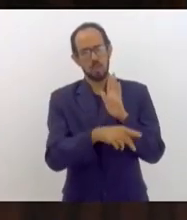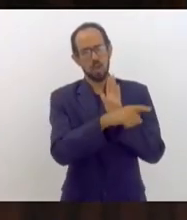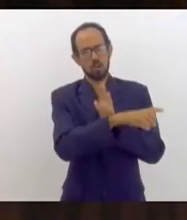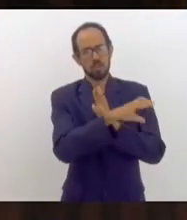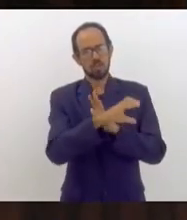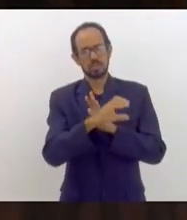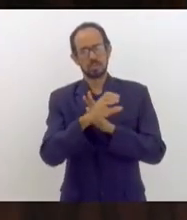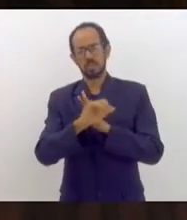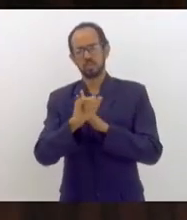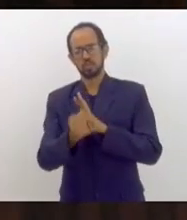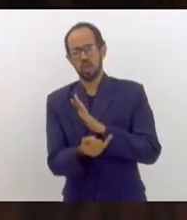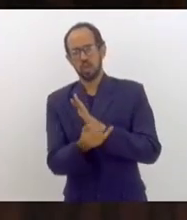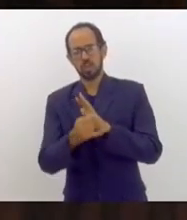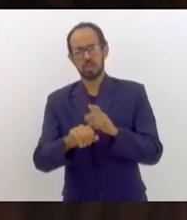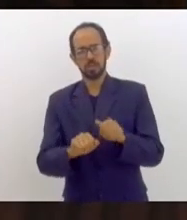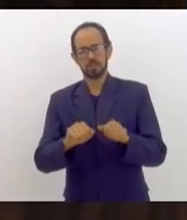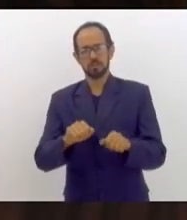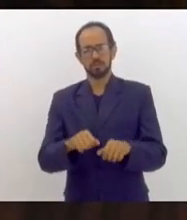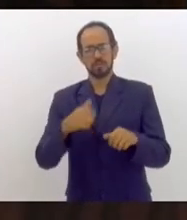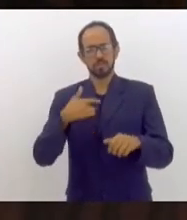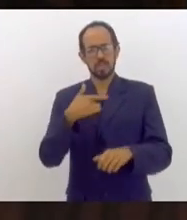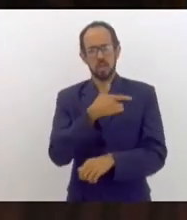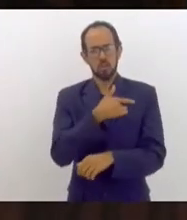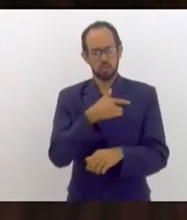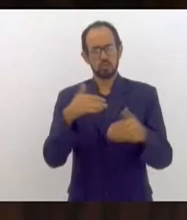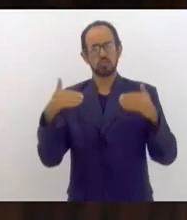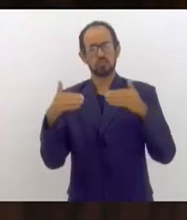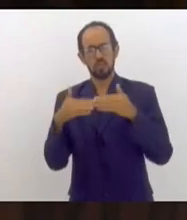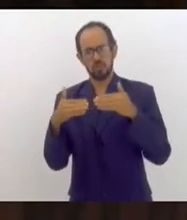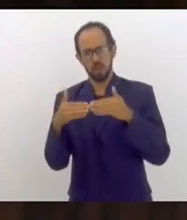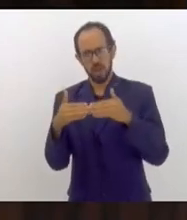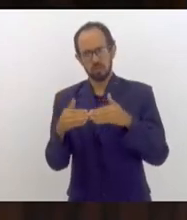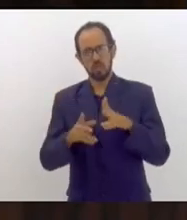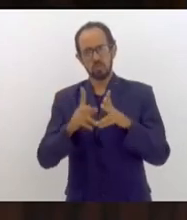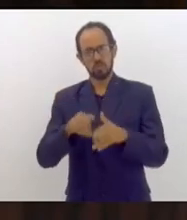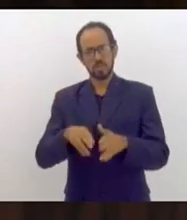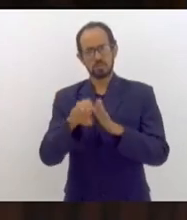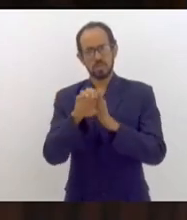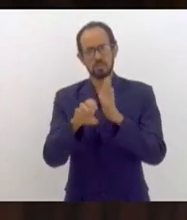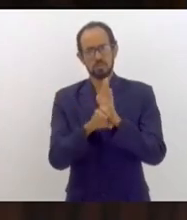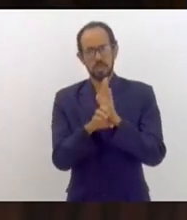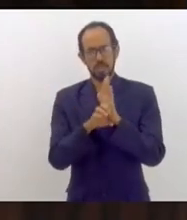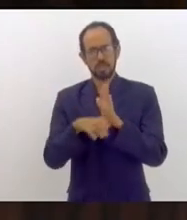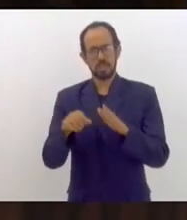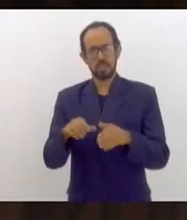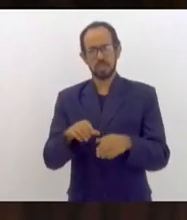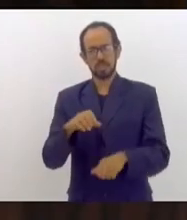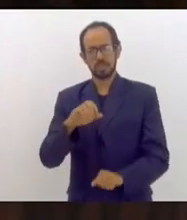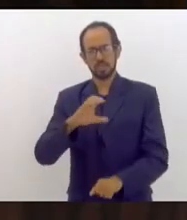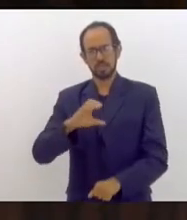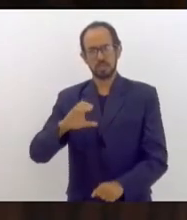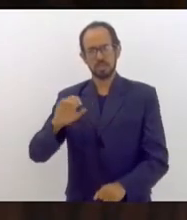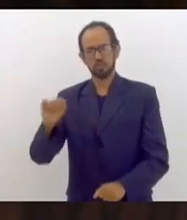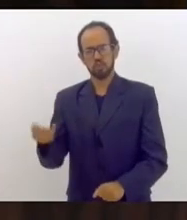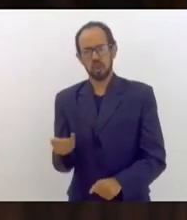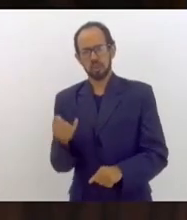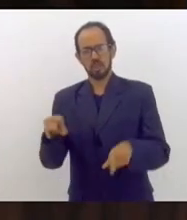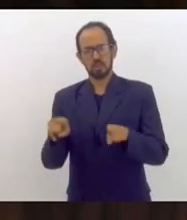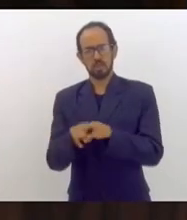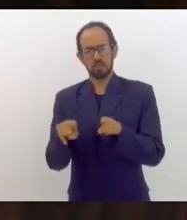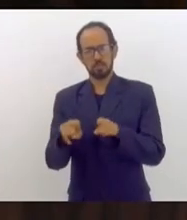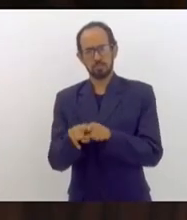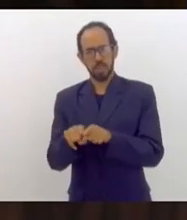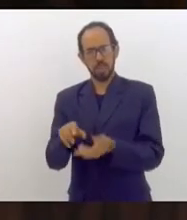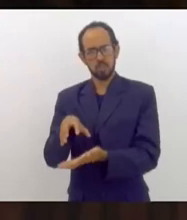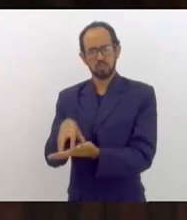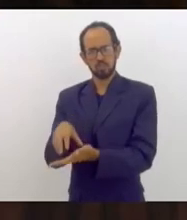de Constituição e Justiça de Saúde, favorável. Com a emenda da Comissão de Constituição e Justiça de